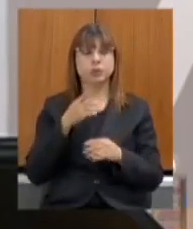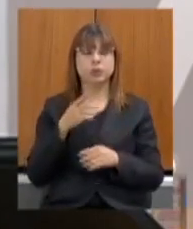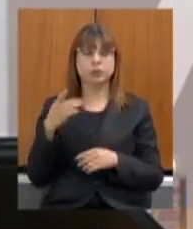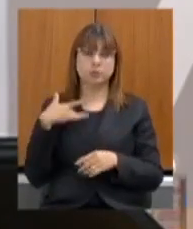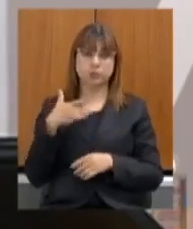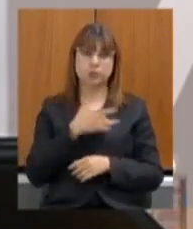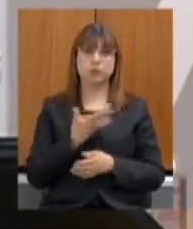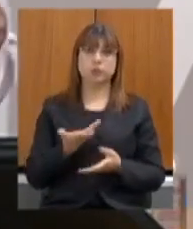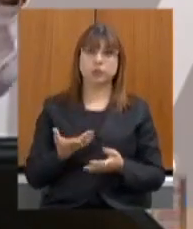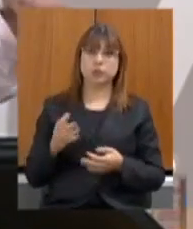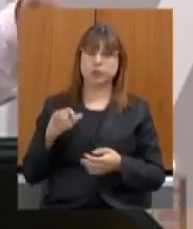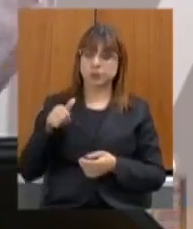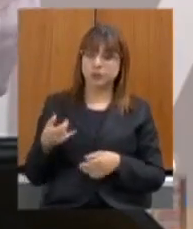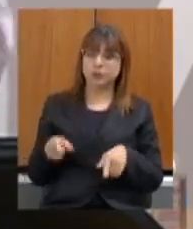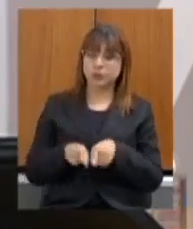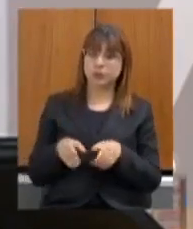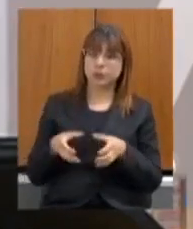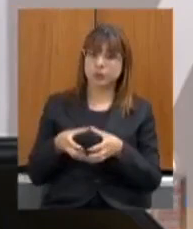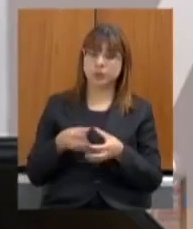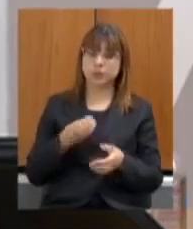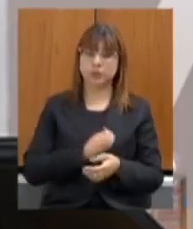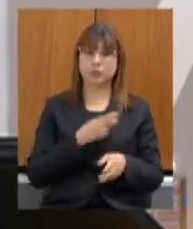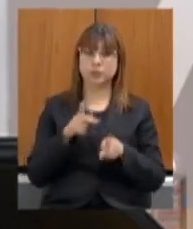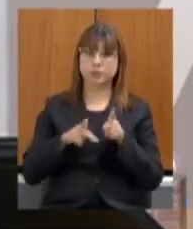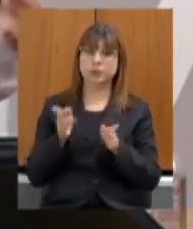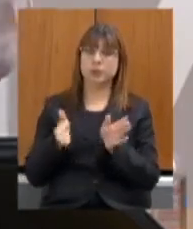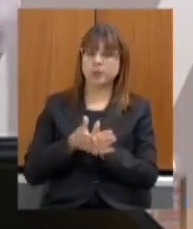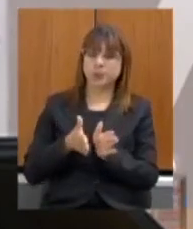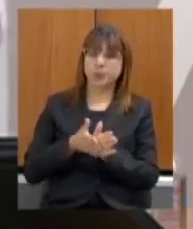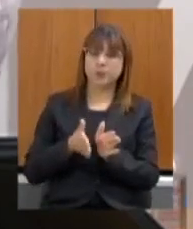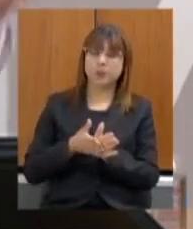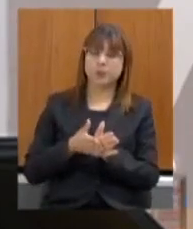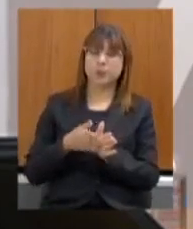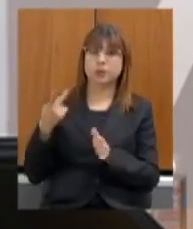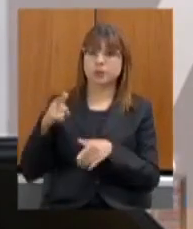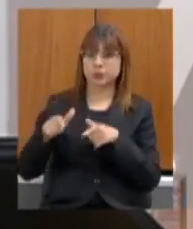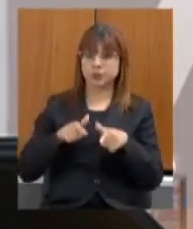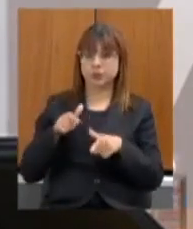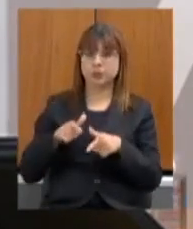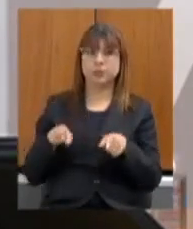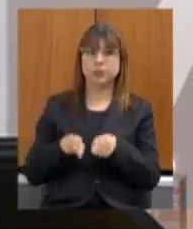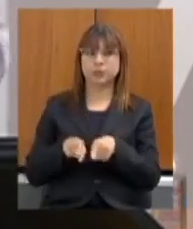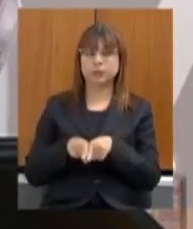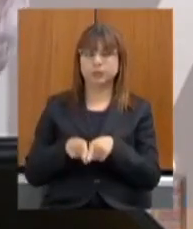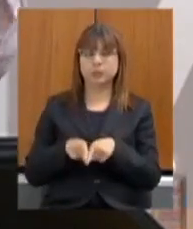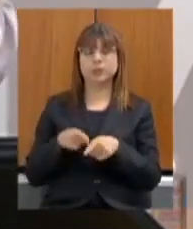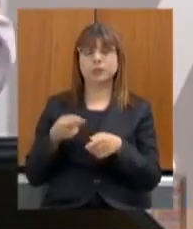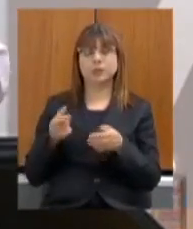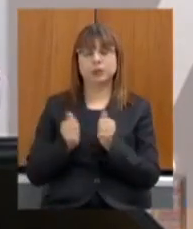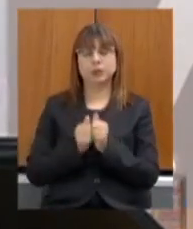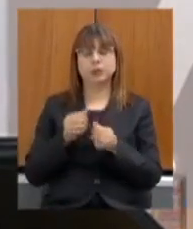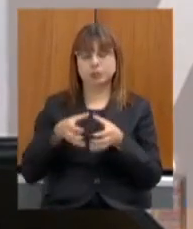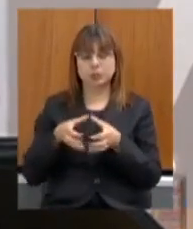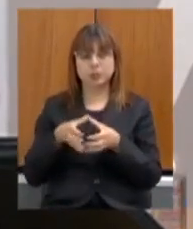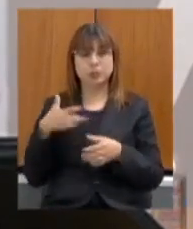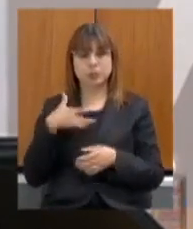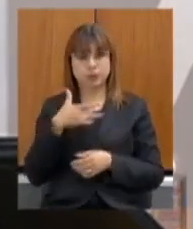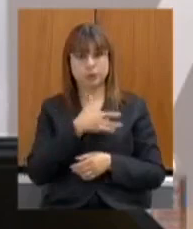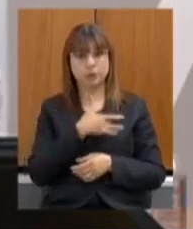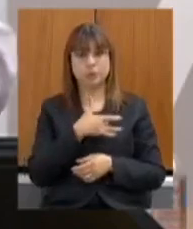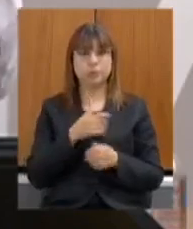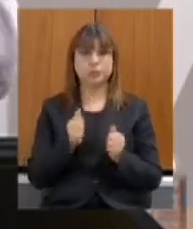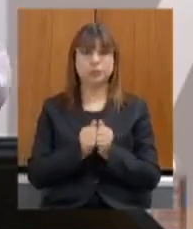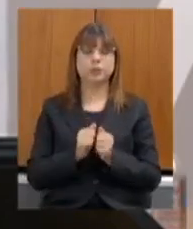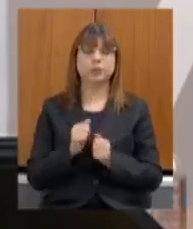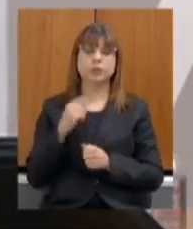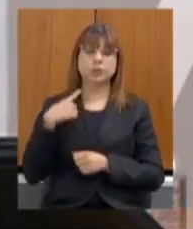comissão de participação popular, mas eu aproveito para parabenizá-lo pela atuação na comissão de saúde também, junto com o presidente, deputado Carlos Pimenta,